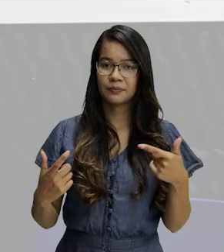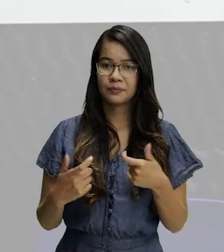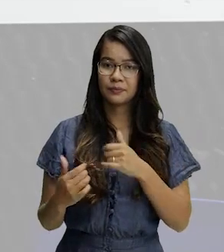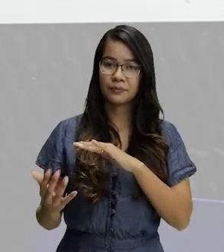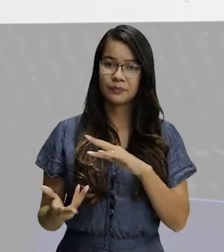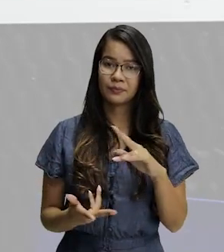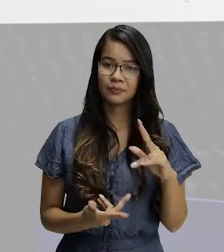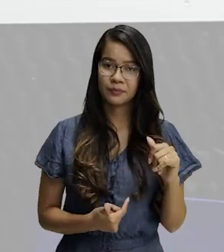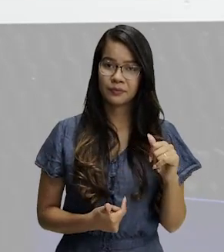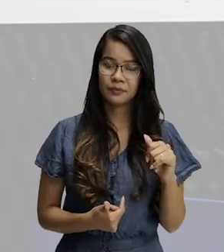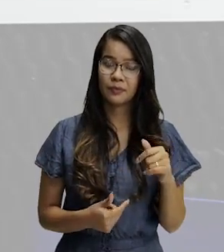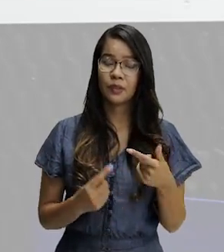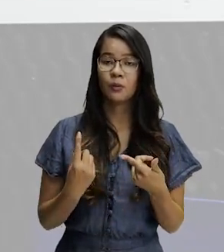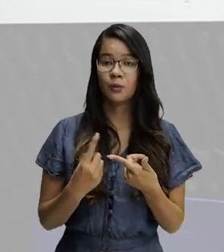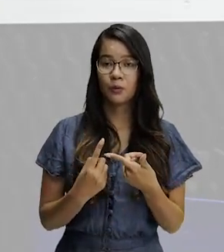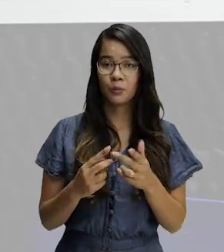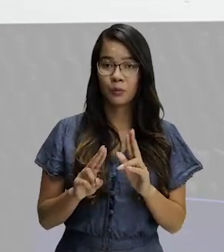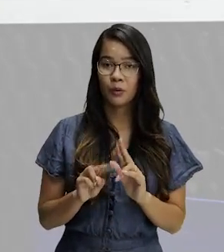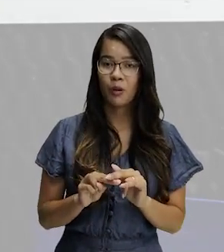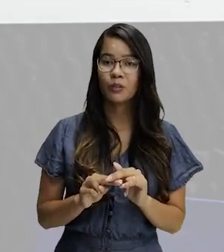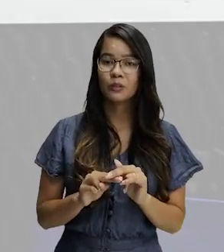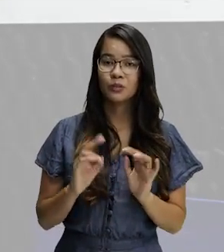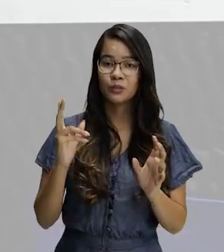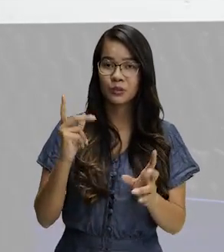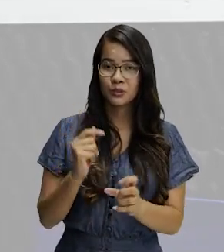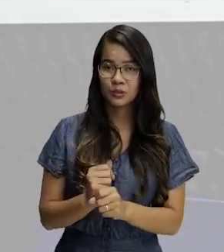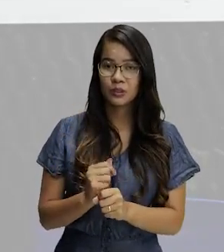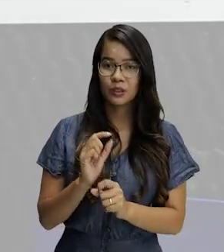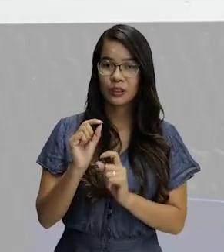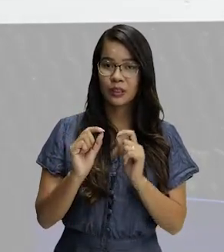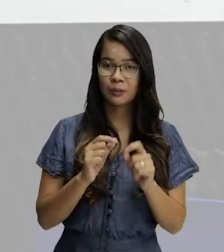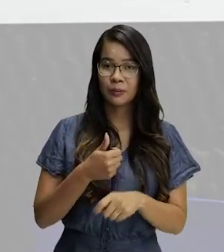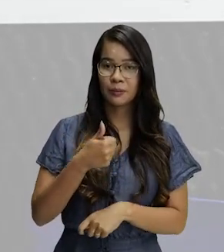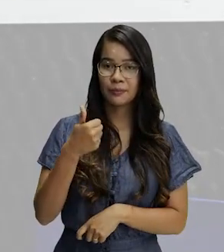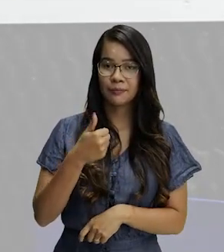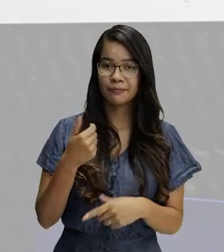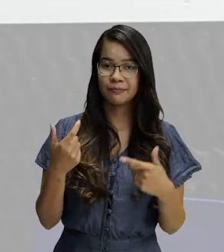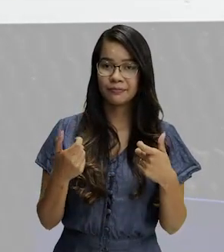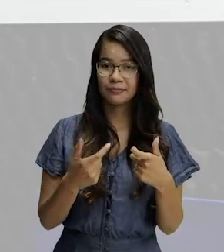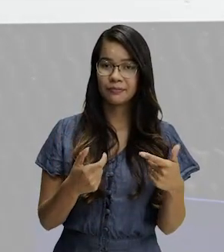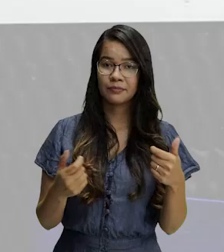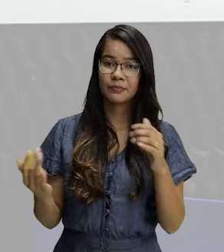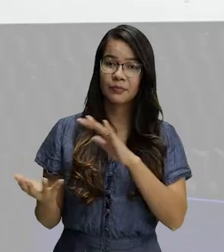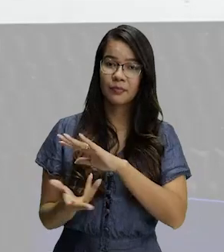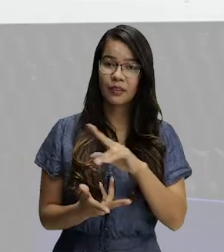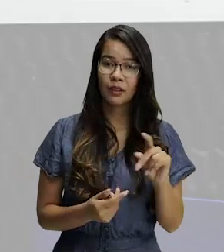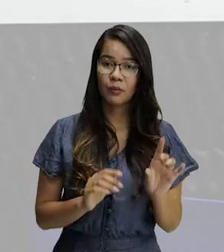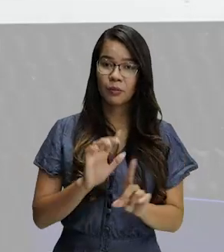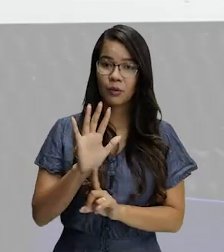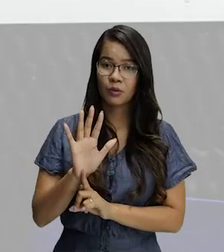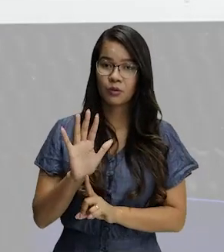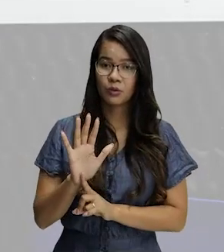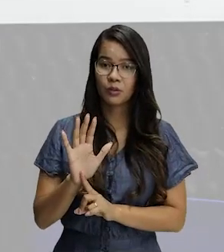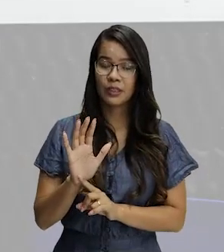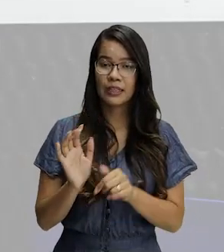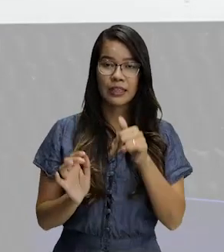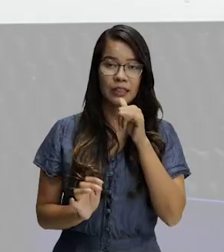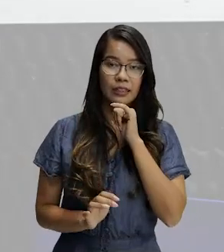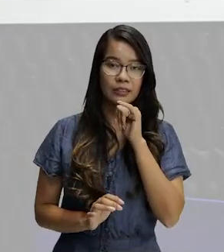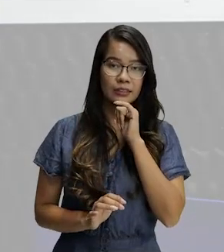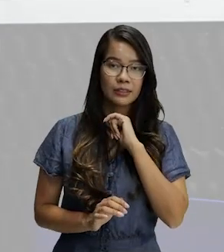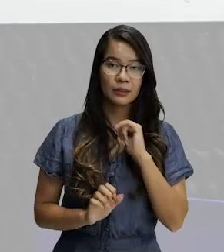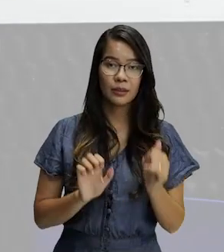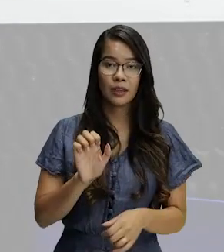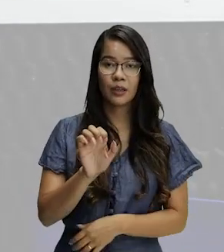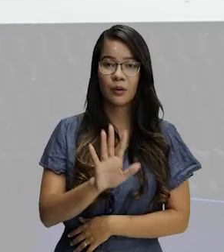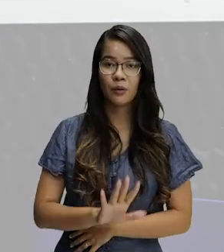Pelos próprios resultados que a Primeira Guerra Mundial trouxe, pela destruição da Europa, dos